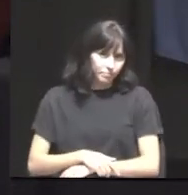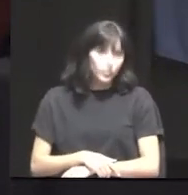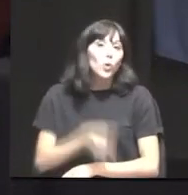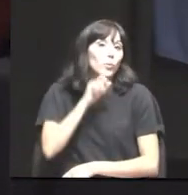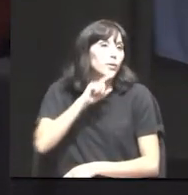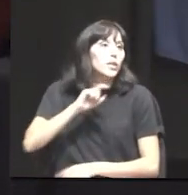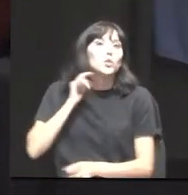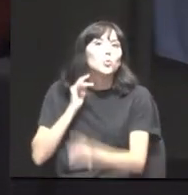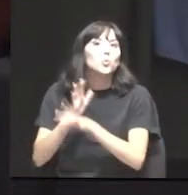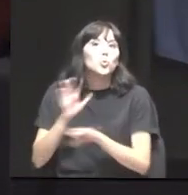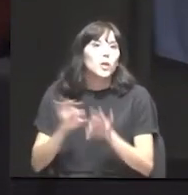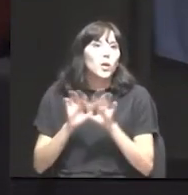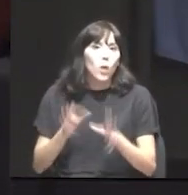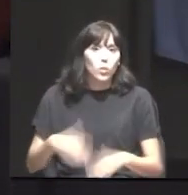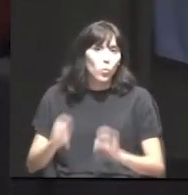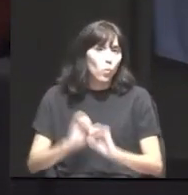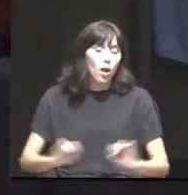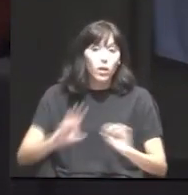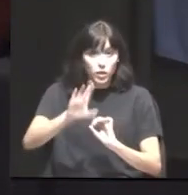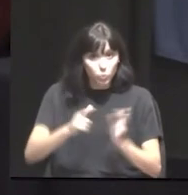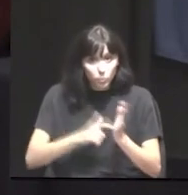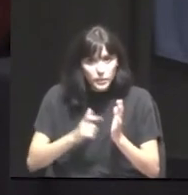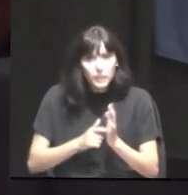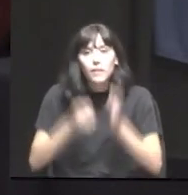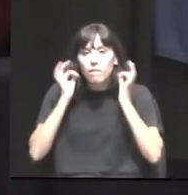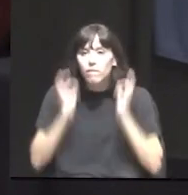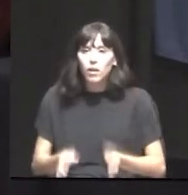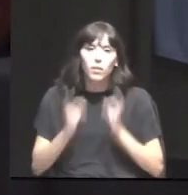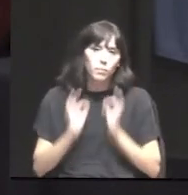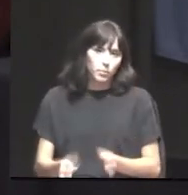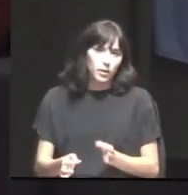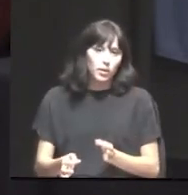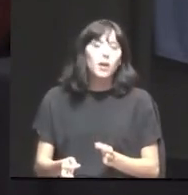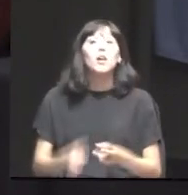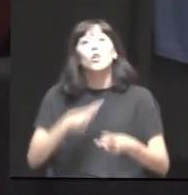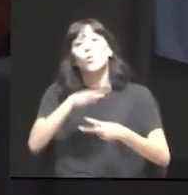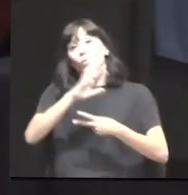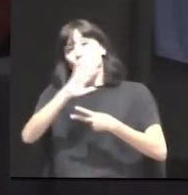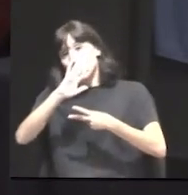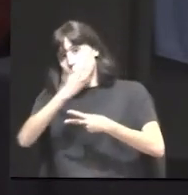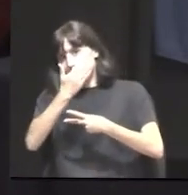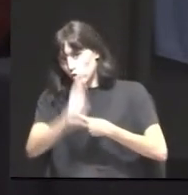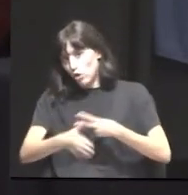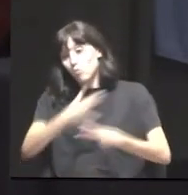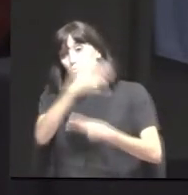outras oportunidades como esta. Lisboa precisa e merece um segundo grande parque